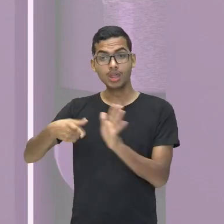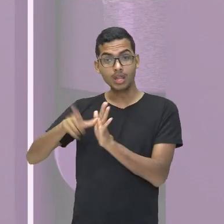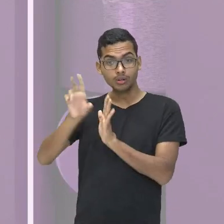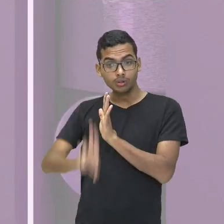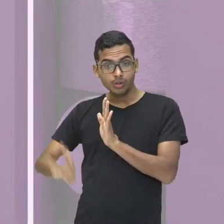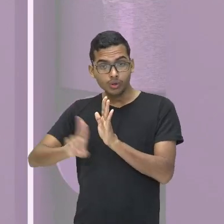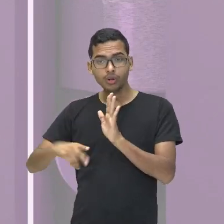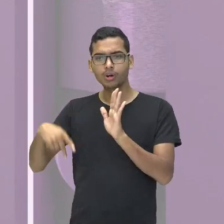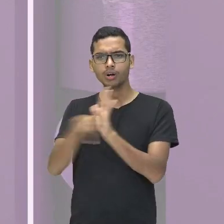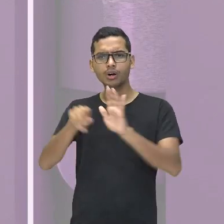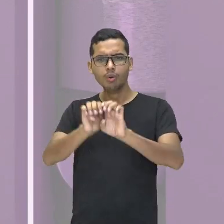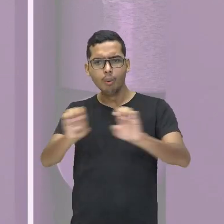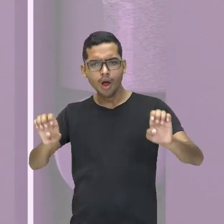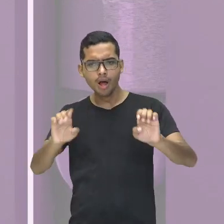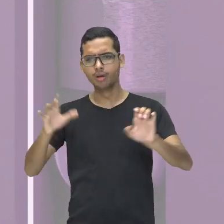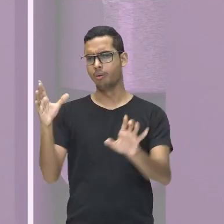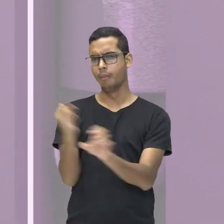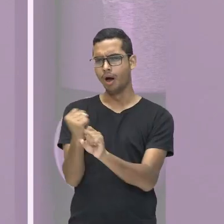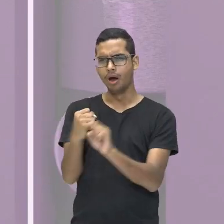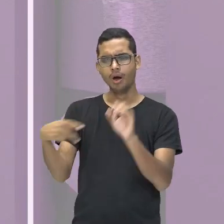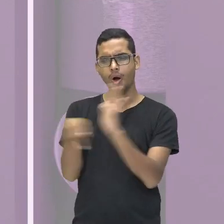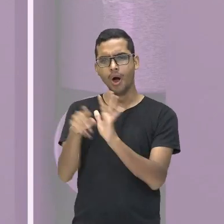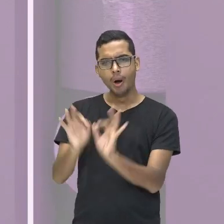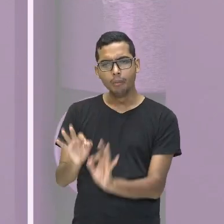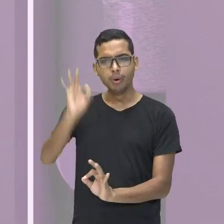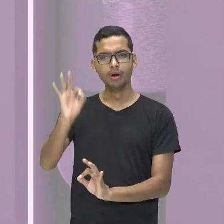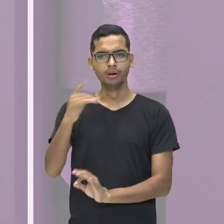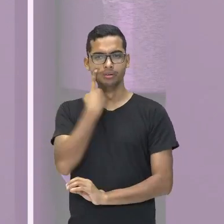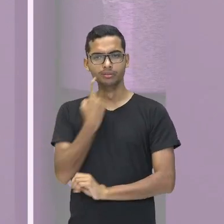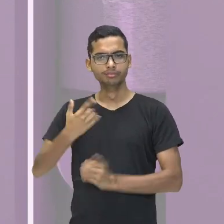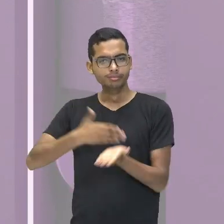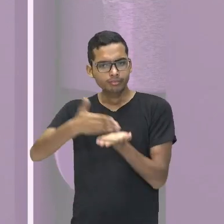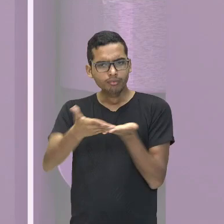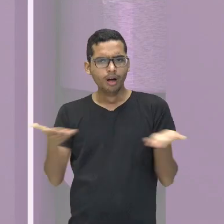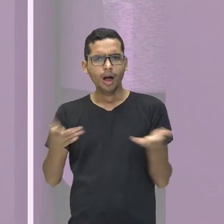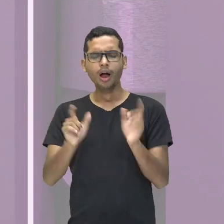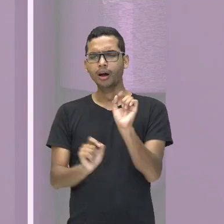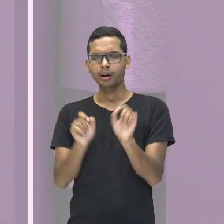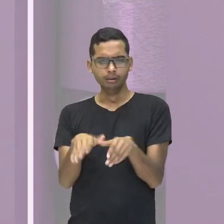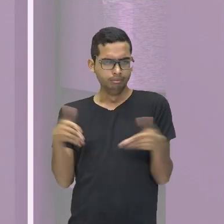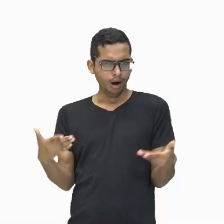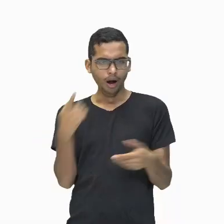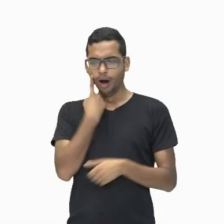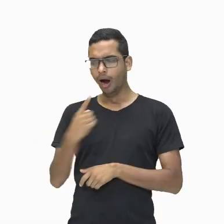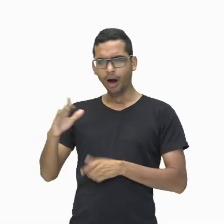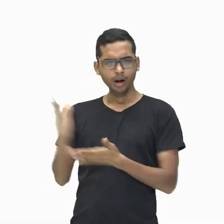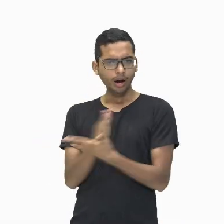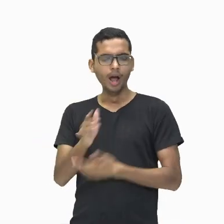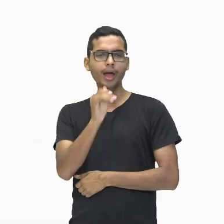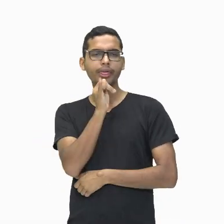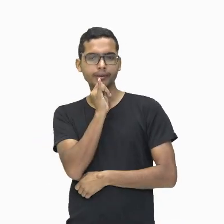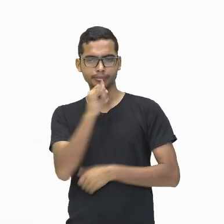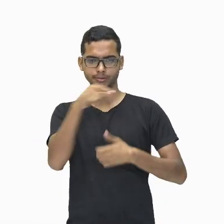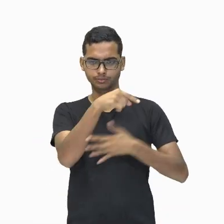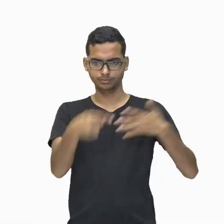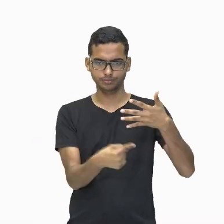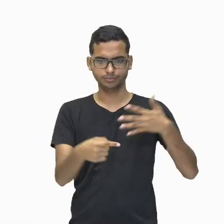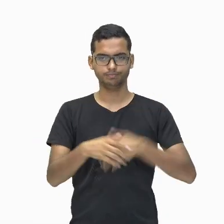a nossa equação que calcula aí a distância. Vamos começar então com alguns exemplos. Acompanhe